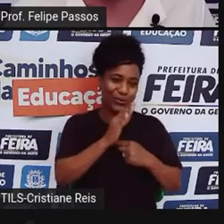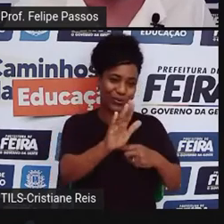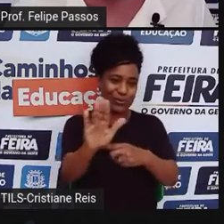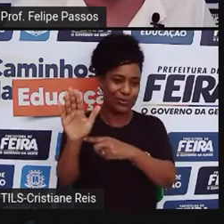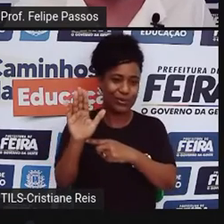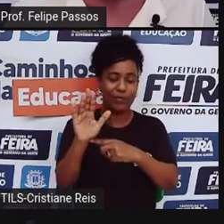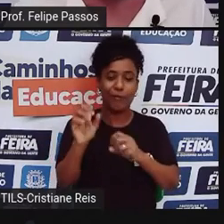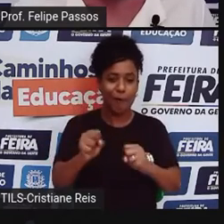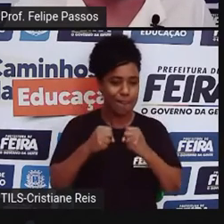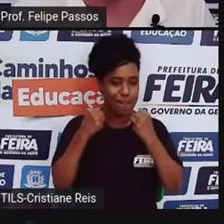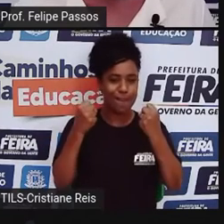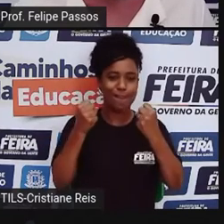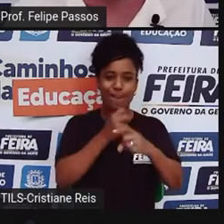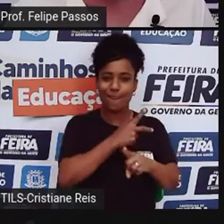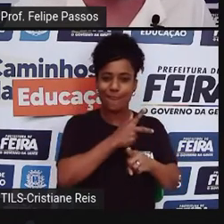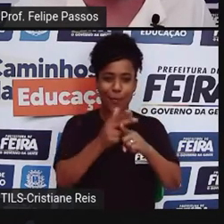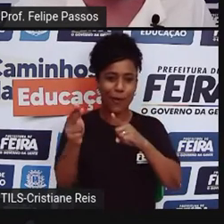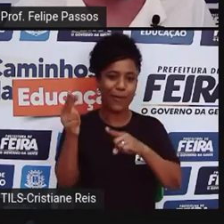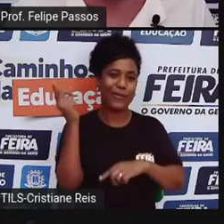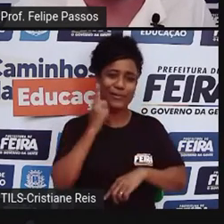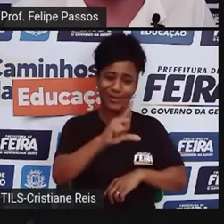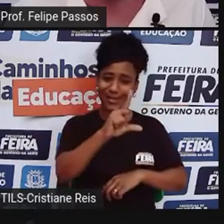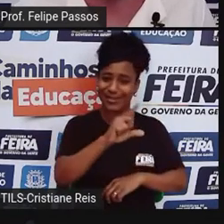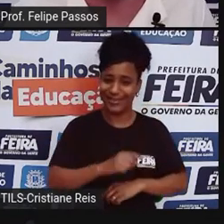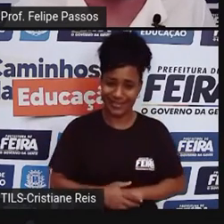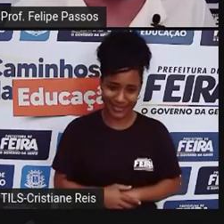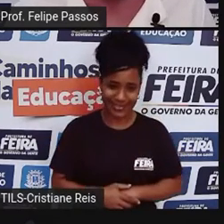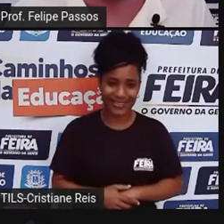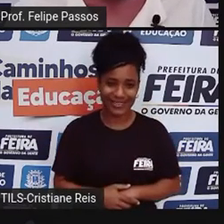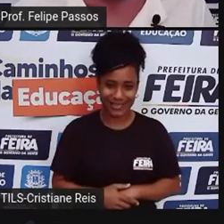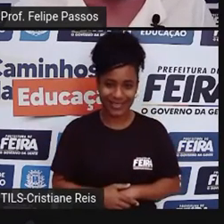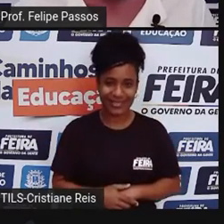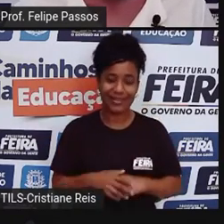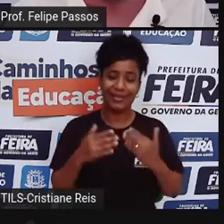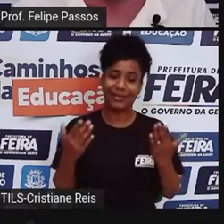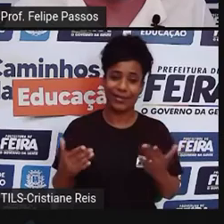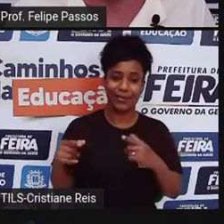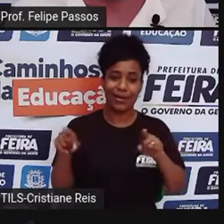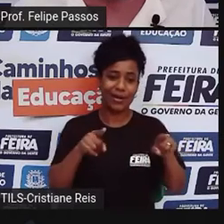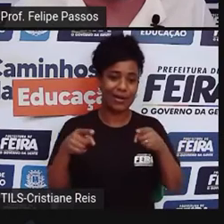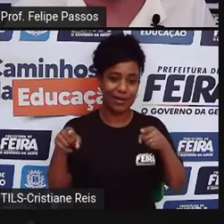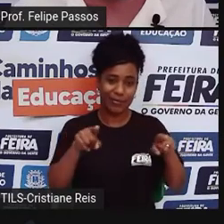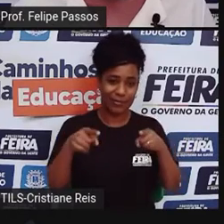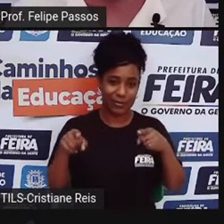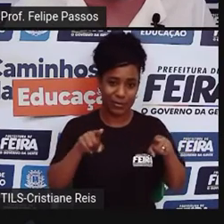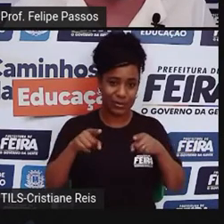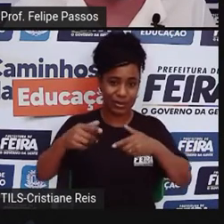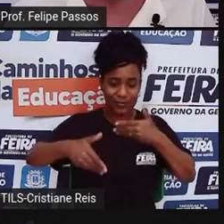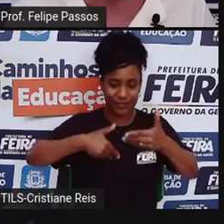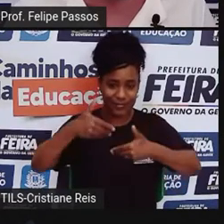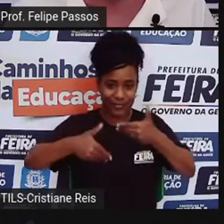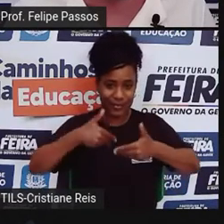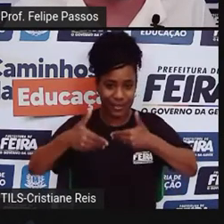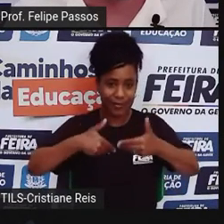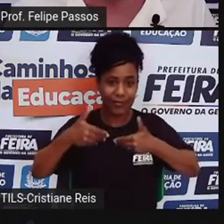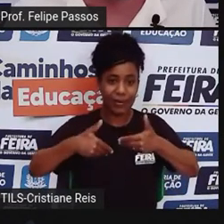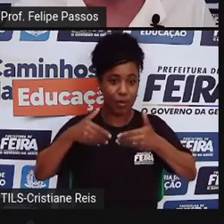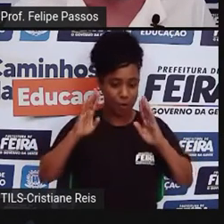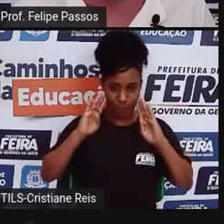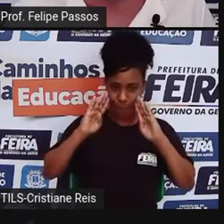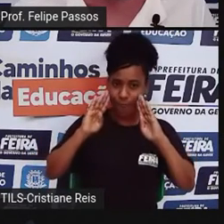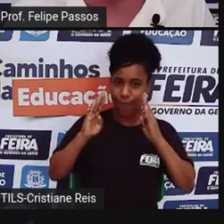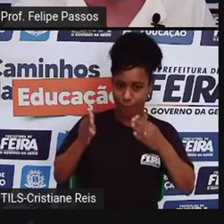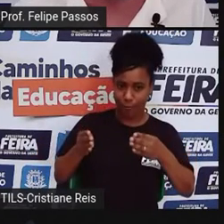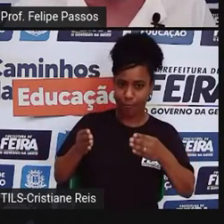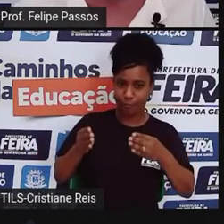conseguir passar pelos obstáculos da vida sem danos. Então, o que é que acontece? A musicoterapia, eu vou falar mais dessa área da musicoterapia,